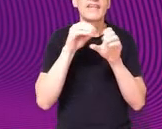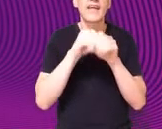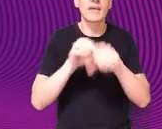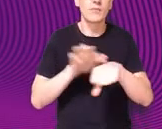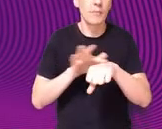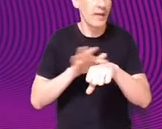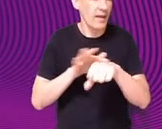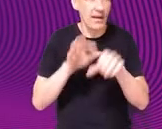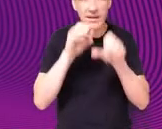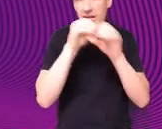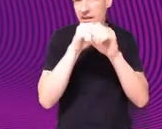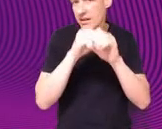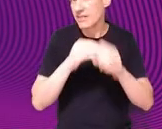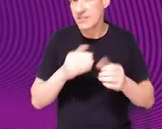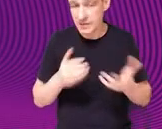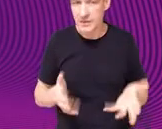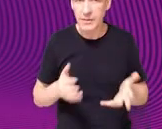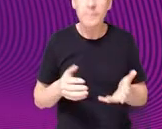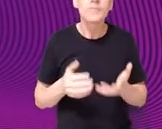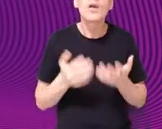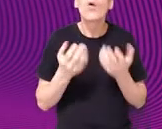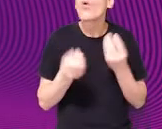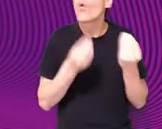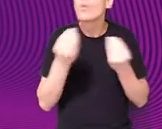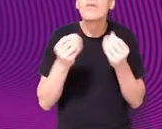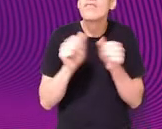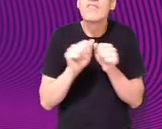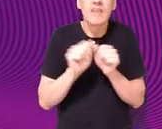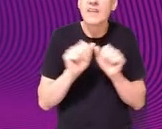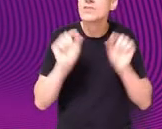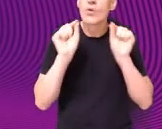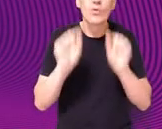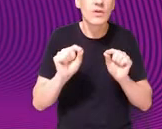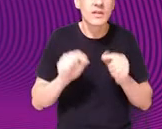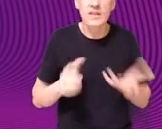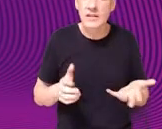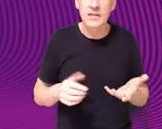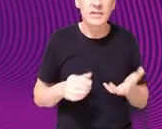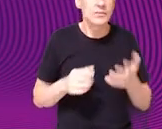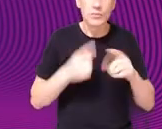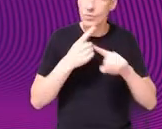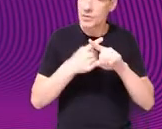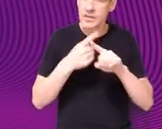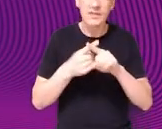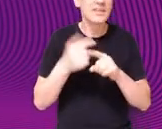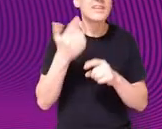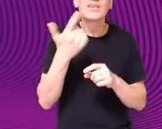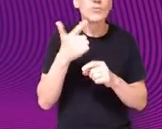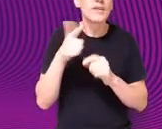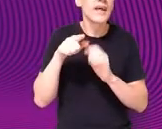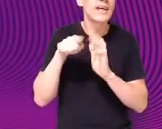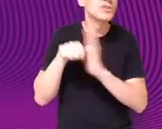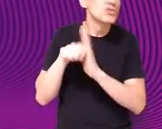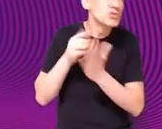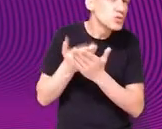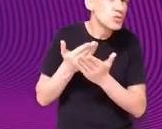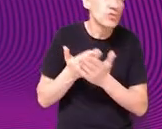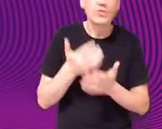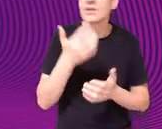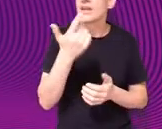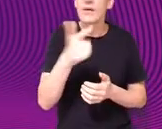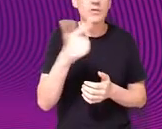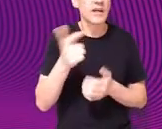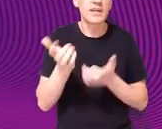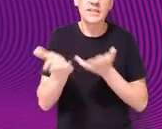está. O que fazer com isso? Porque não há evidências, não há estudos, não há tratamentos baseados